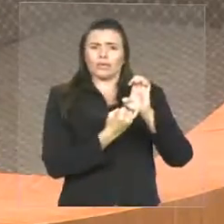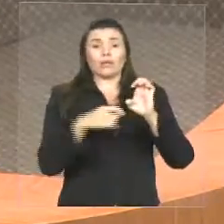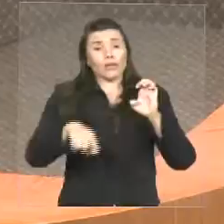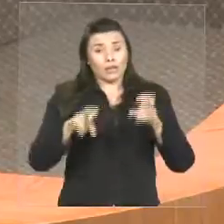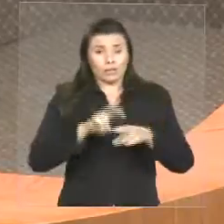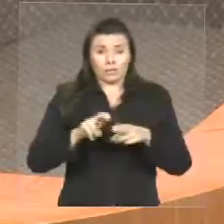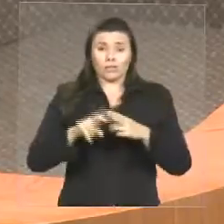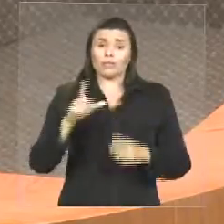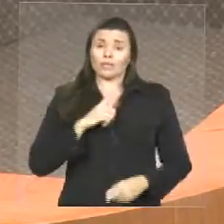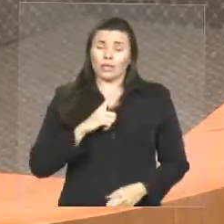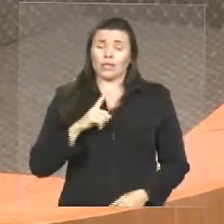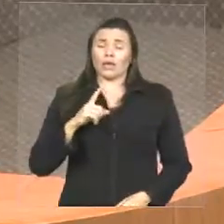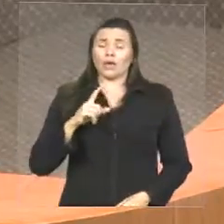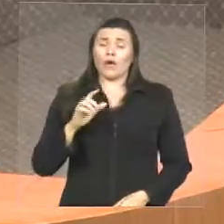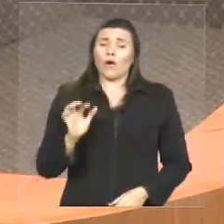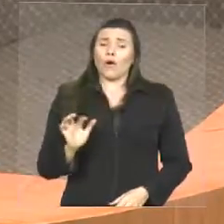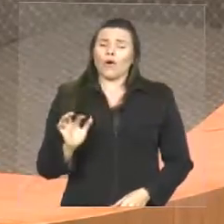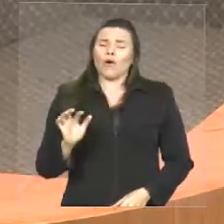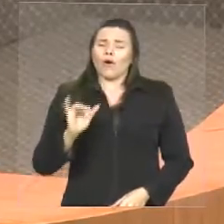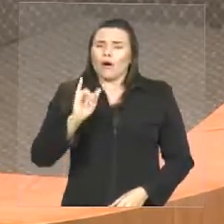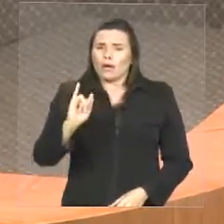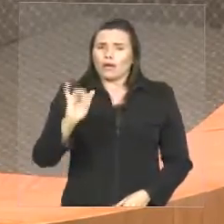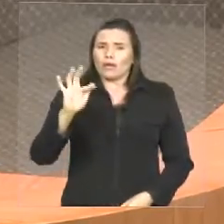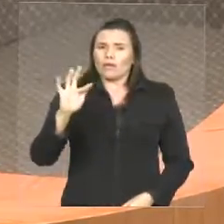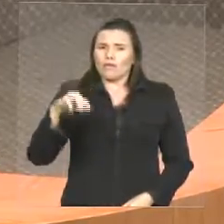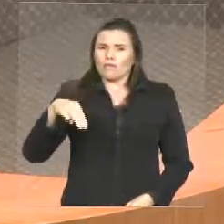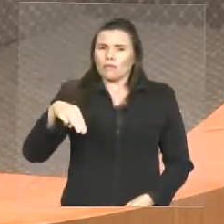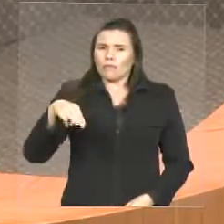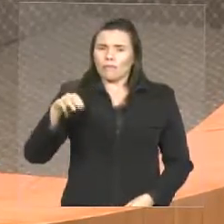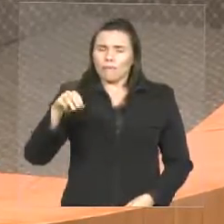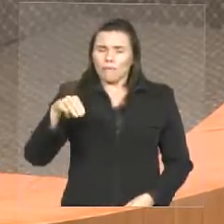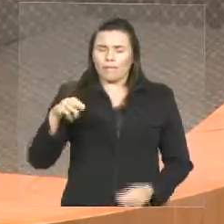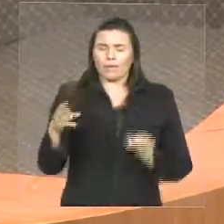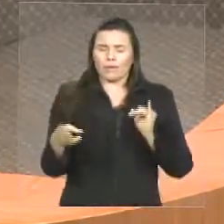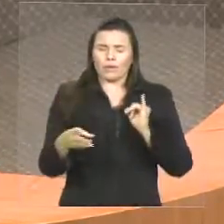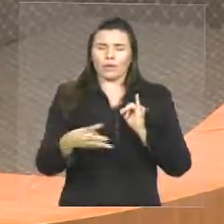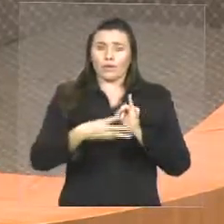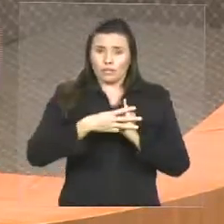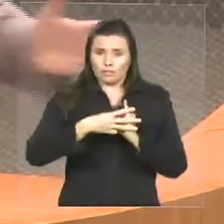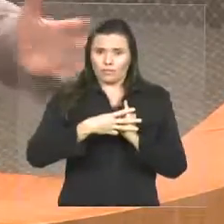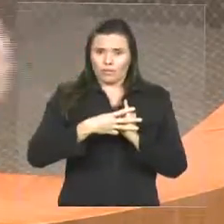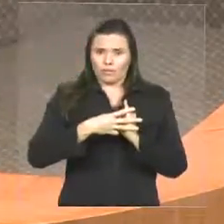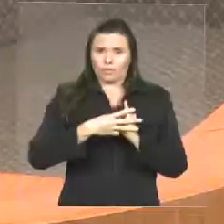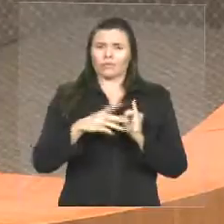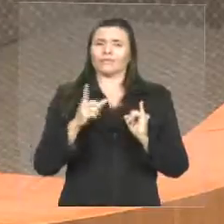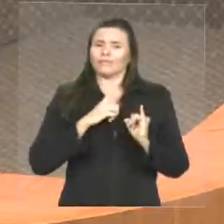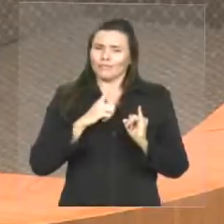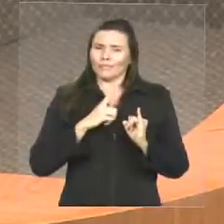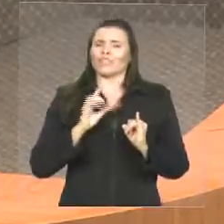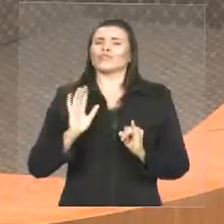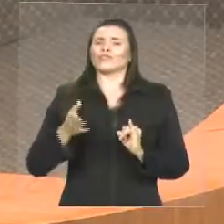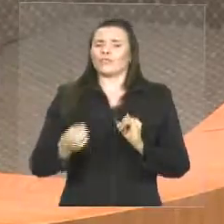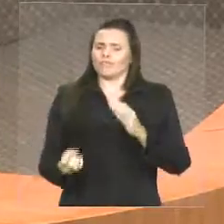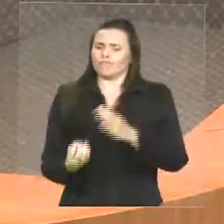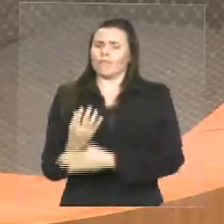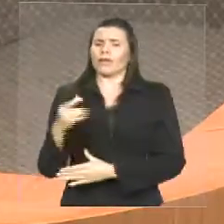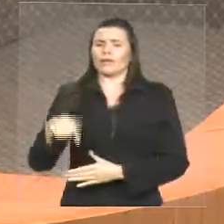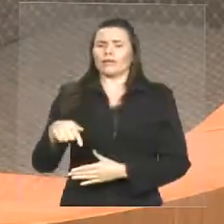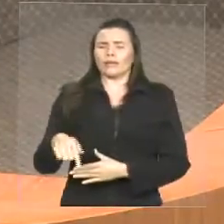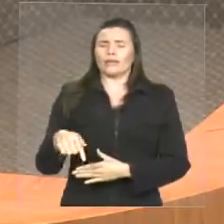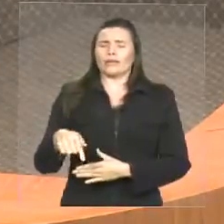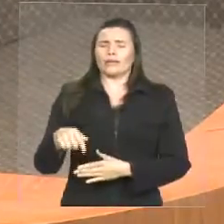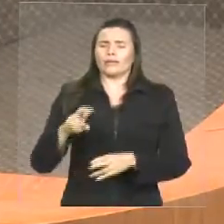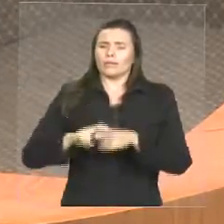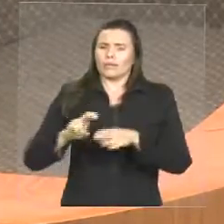uma unidade do IEMA, assim como São Luís também tem IFMA e tem IEMA. Então, nada mais adequado do que a gente